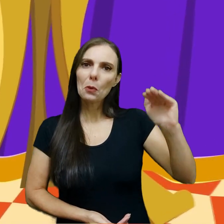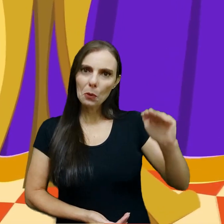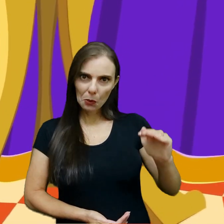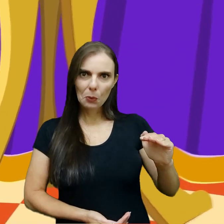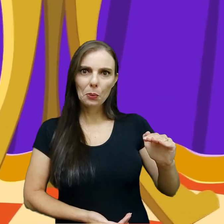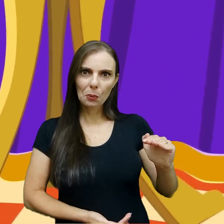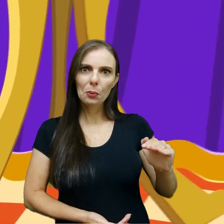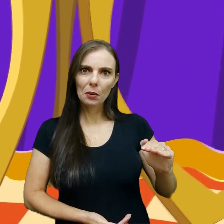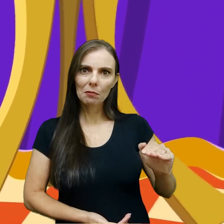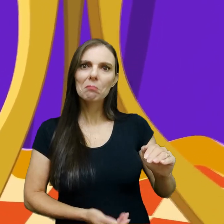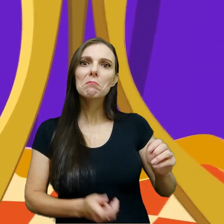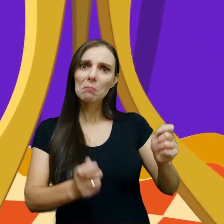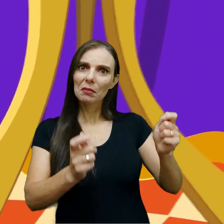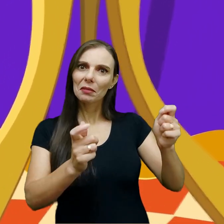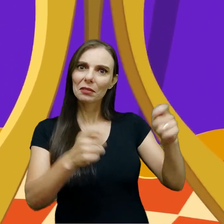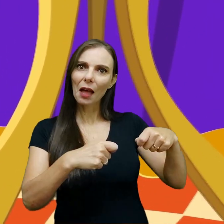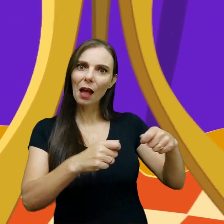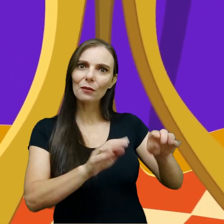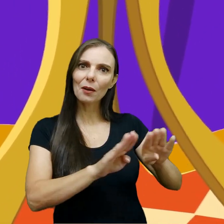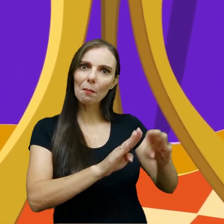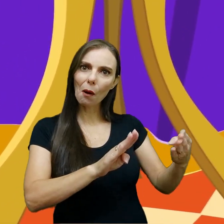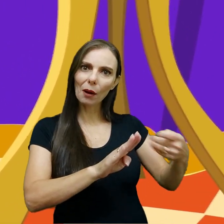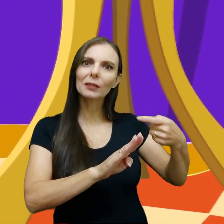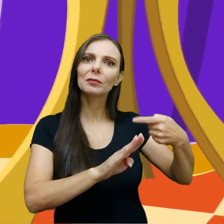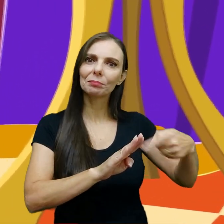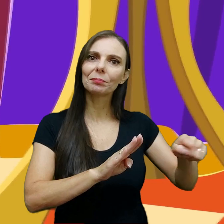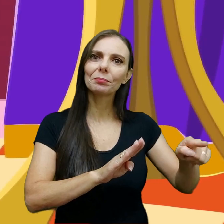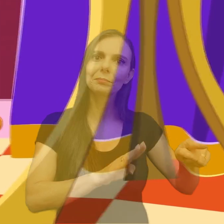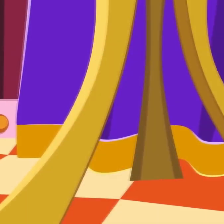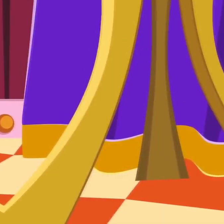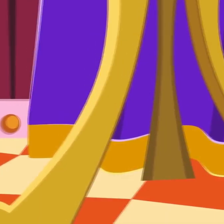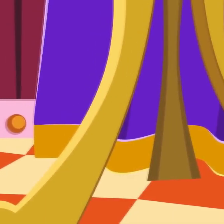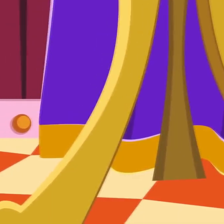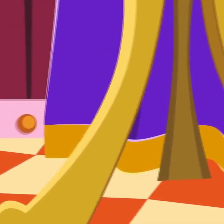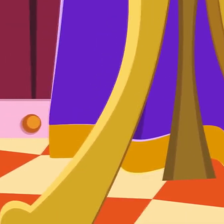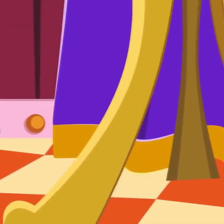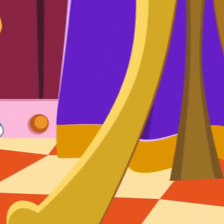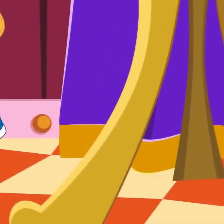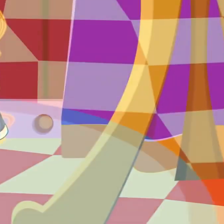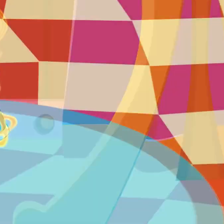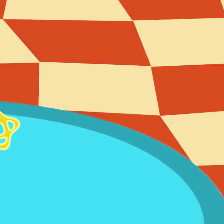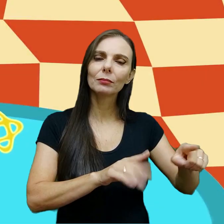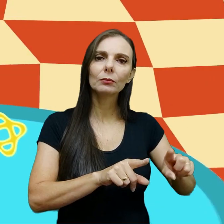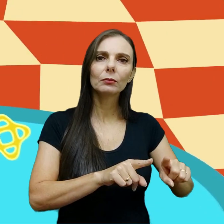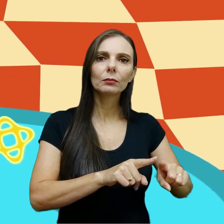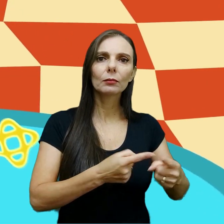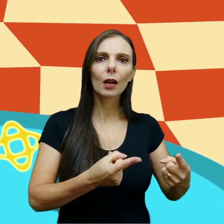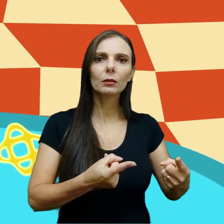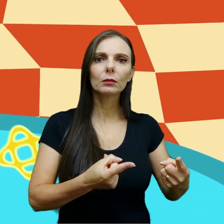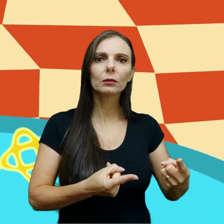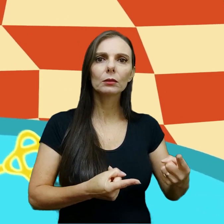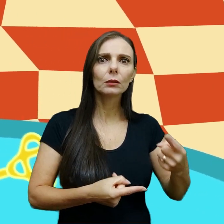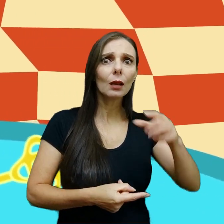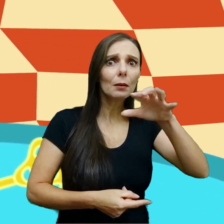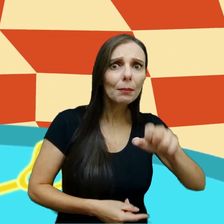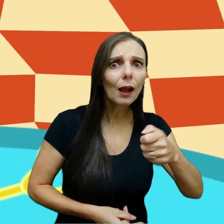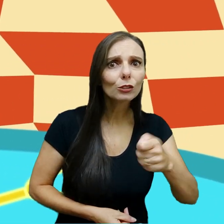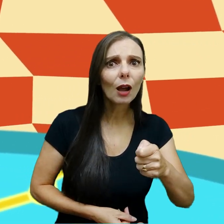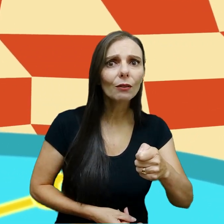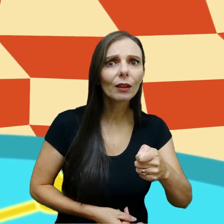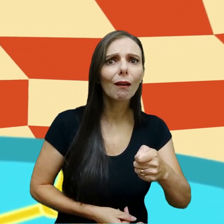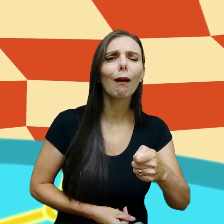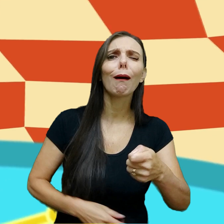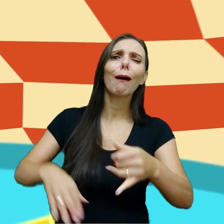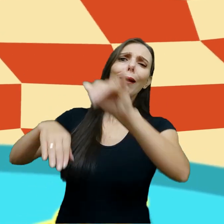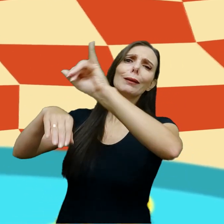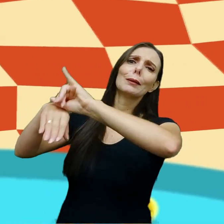Até que ficou pequena o suficiente para passar pela porta. Mas quando ela foi pegar a chave,